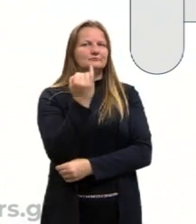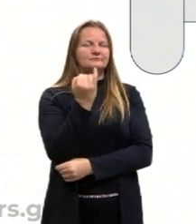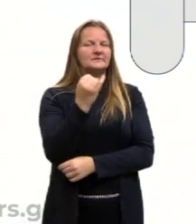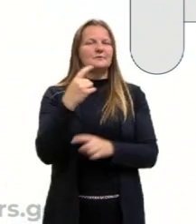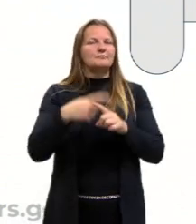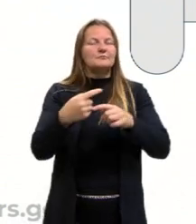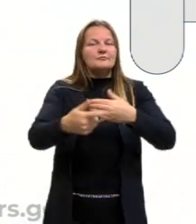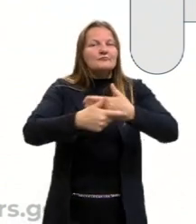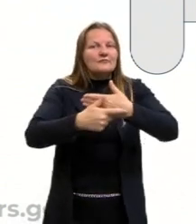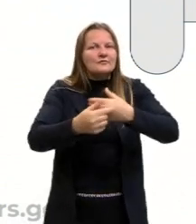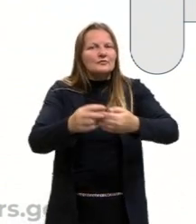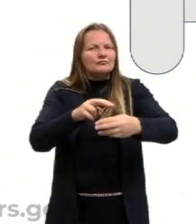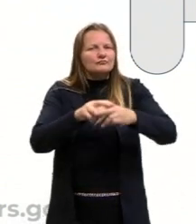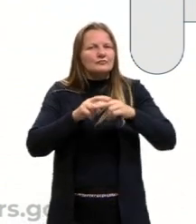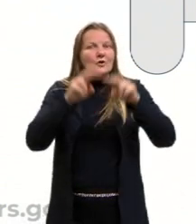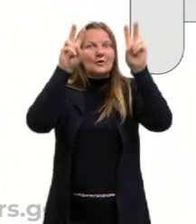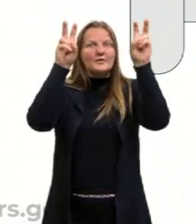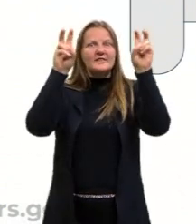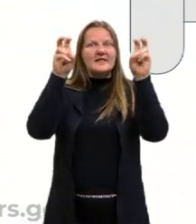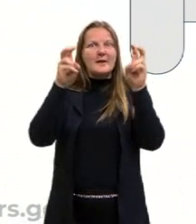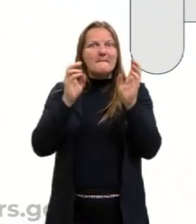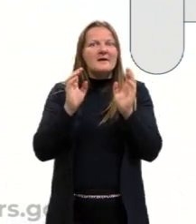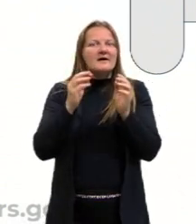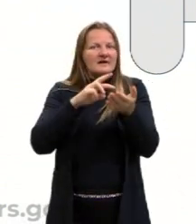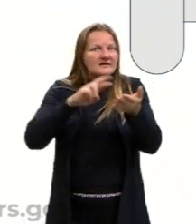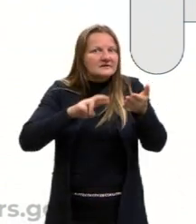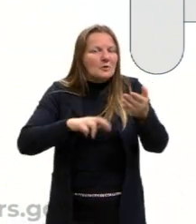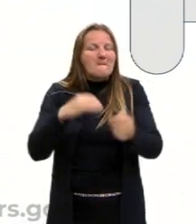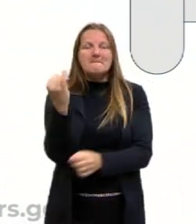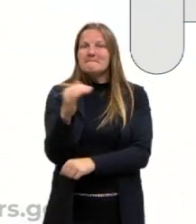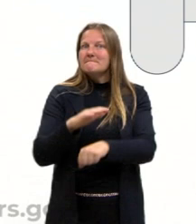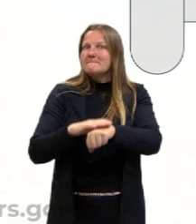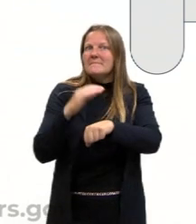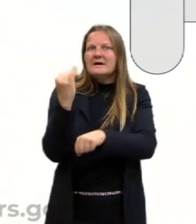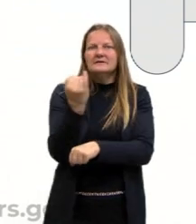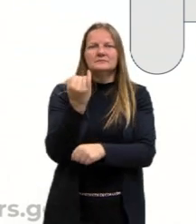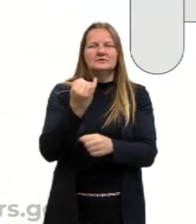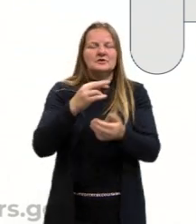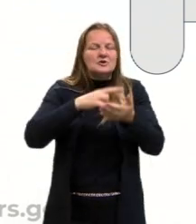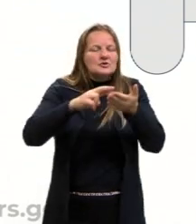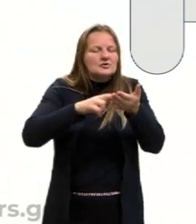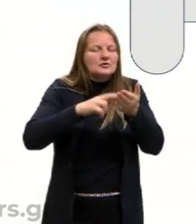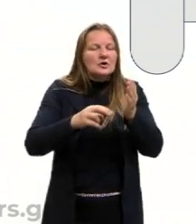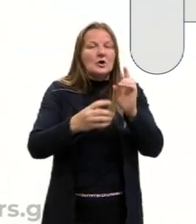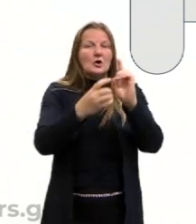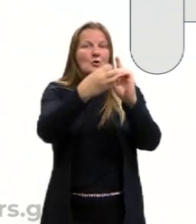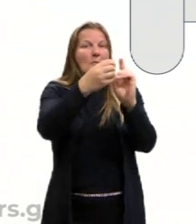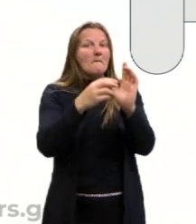de compreender o tema da redação e escrever sobre ele no modelo